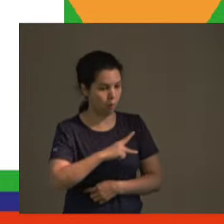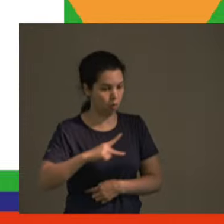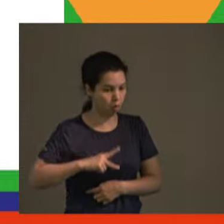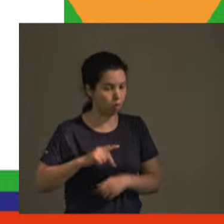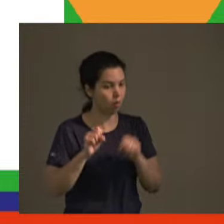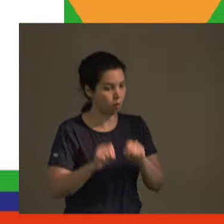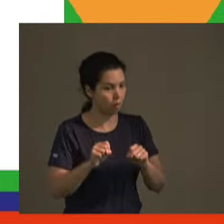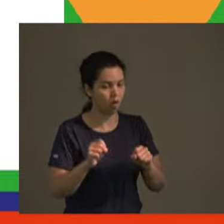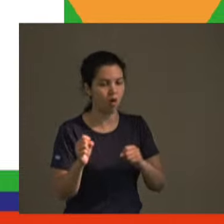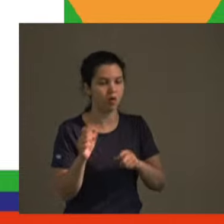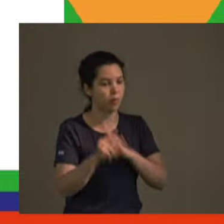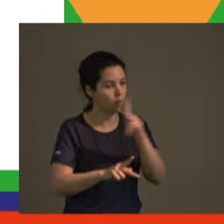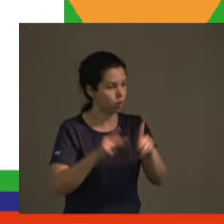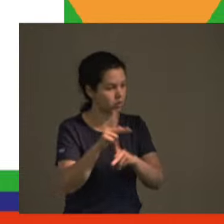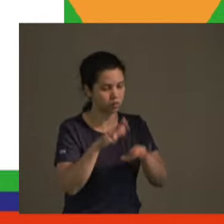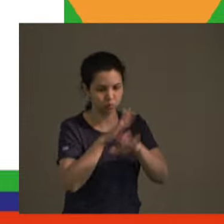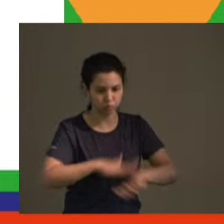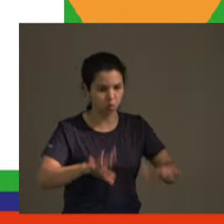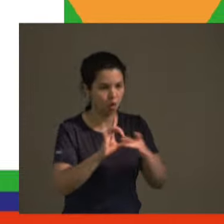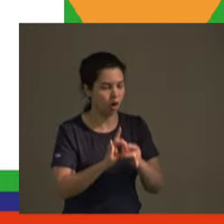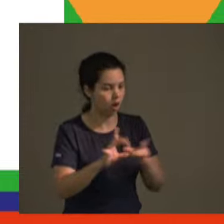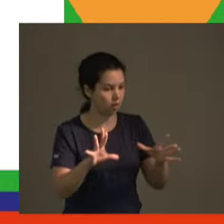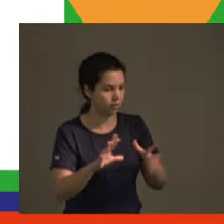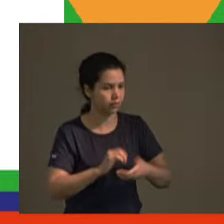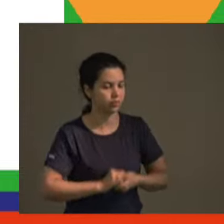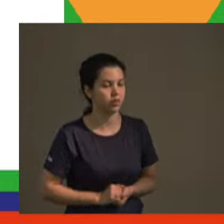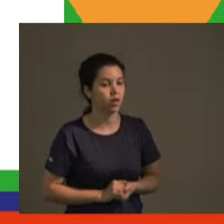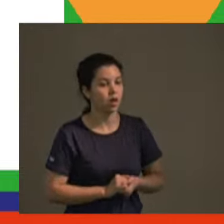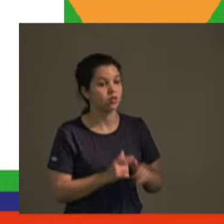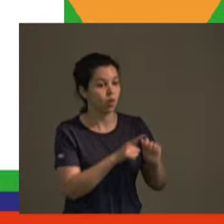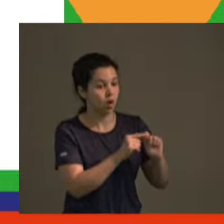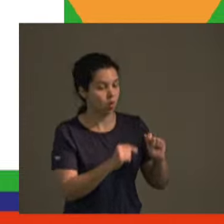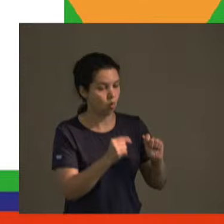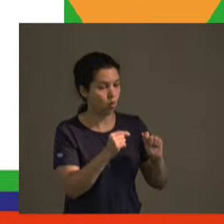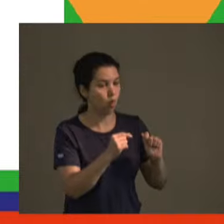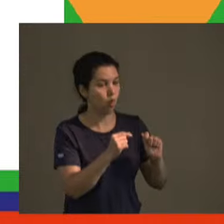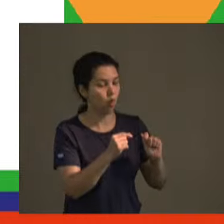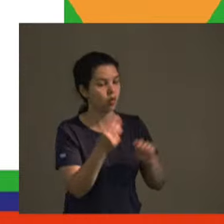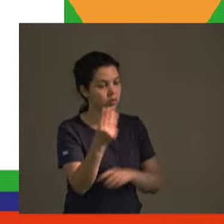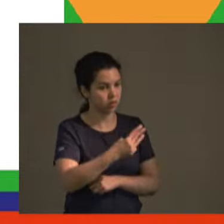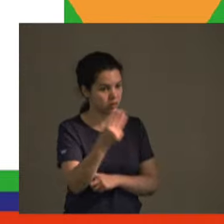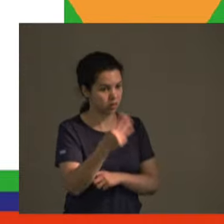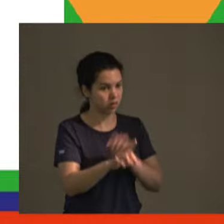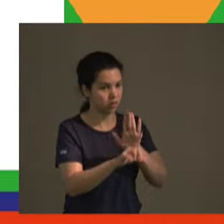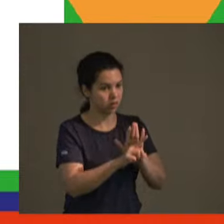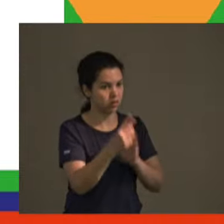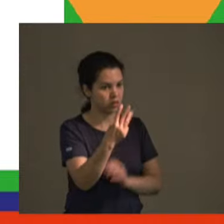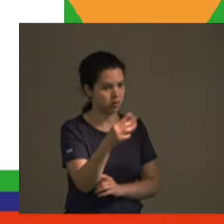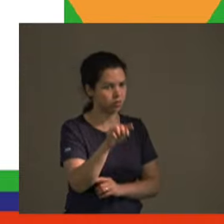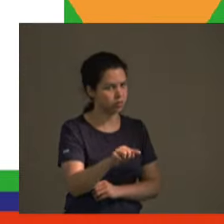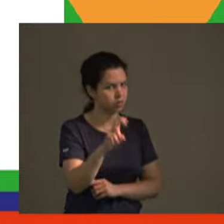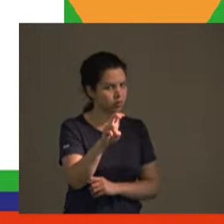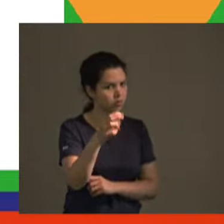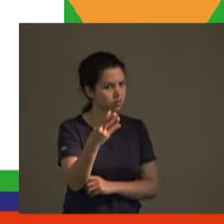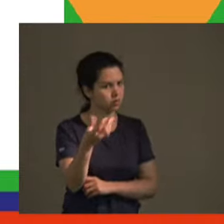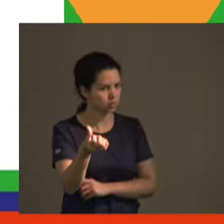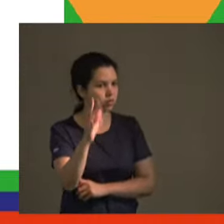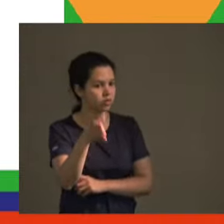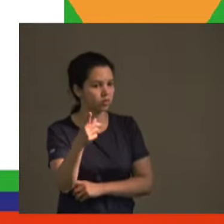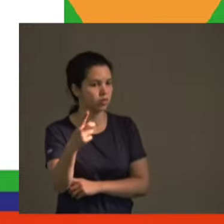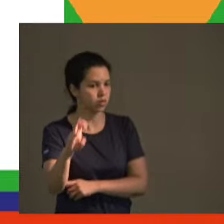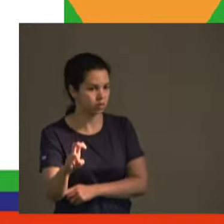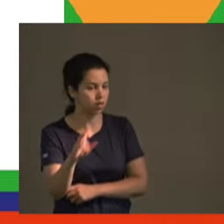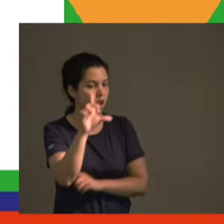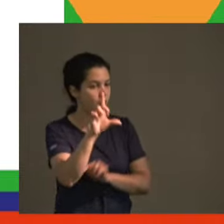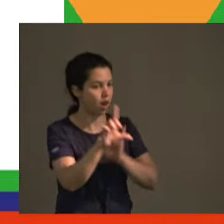uso coletivo, tal qual definido pelo inciso 1 do artigo 3º da Lei 3.146, de 2015, e a Lei Brasileira de Inclusão da